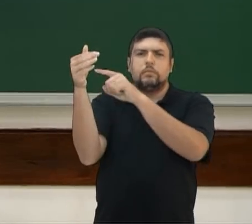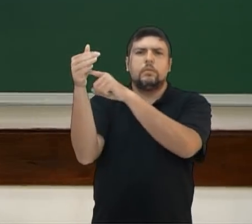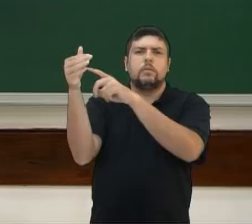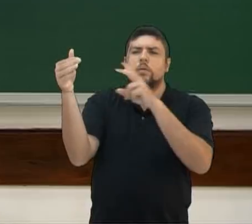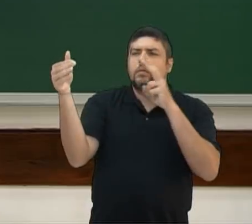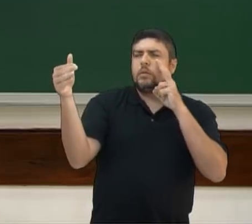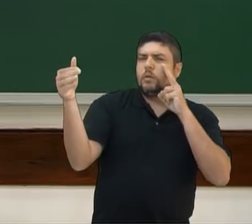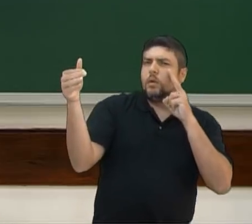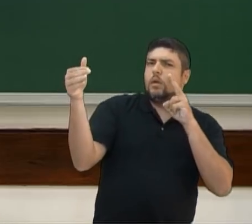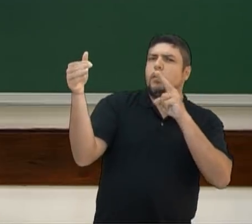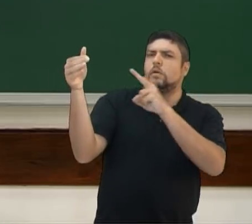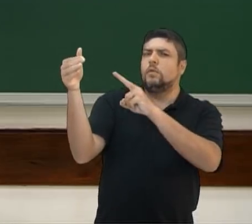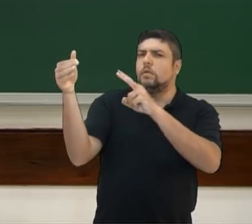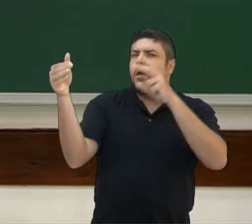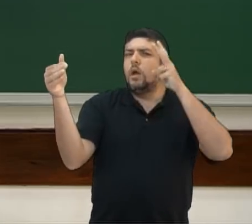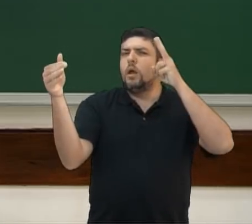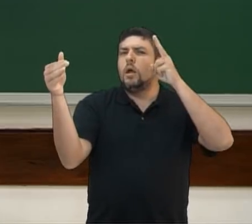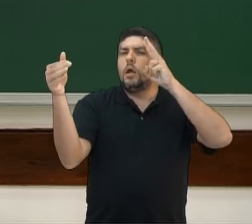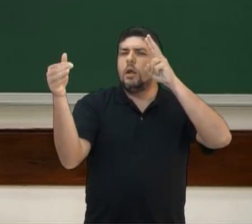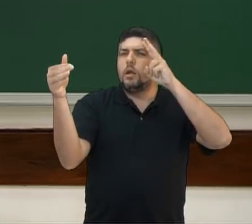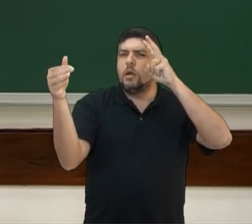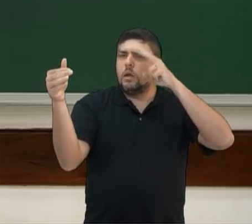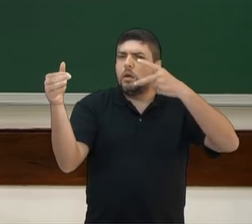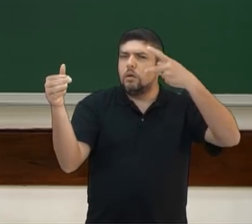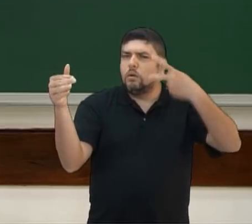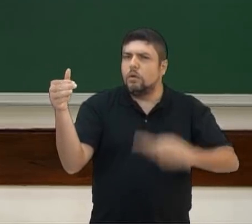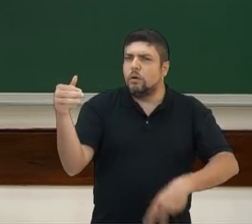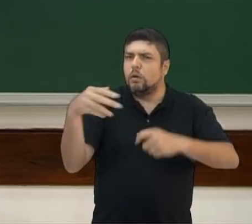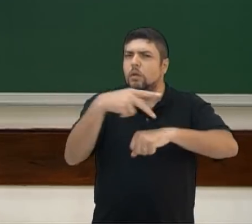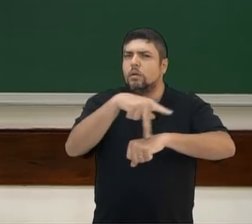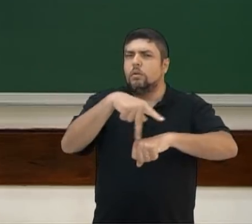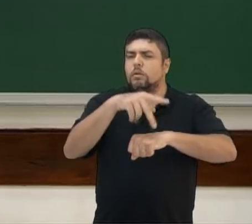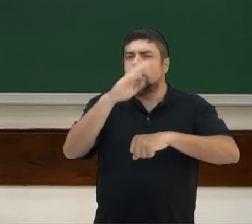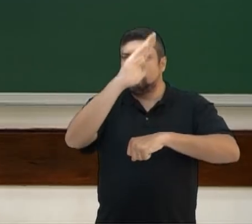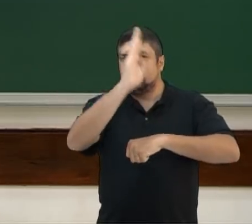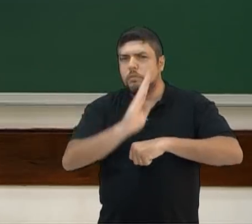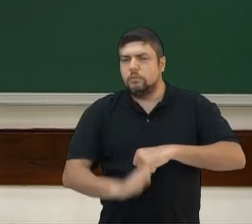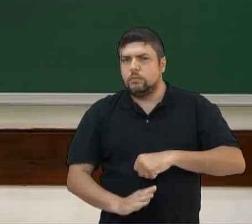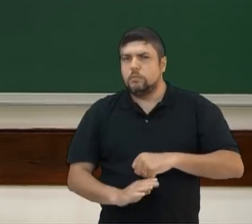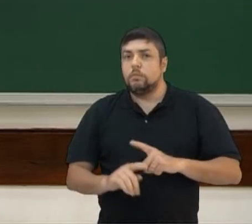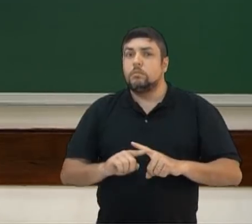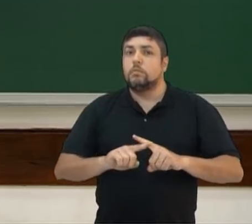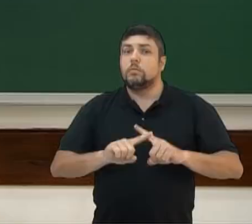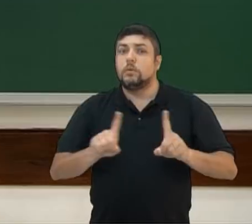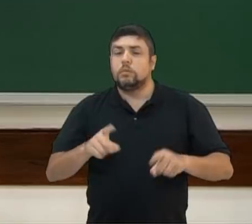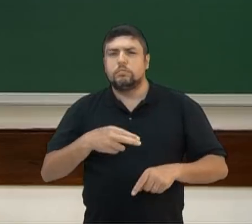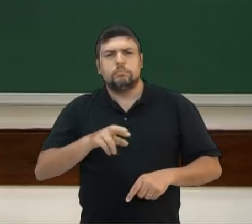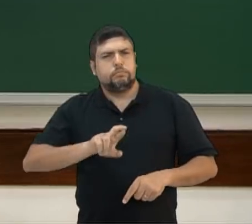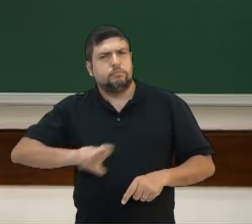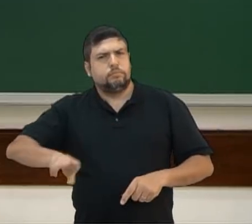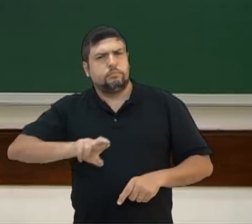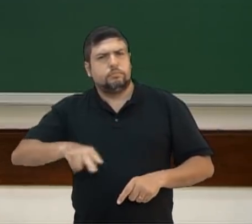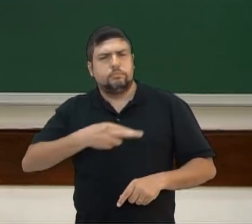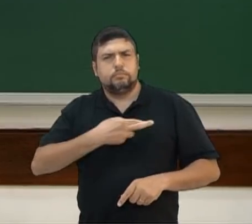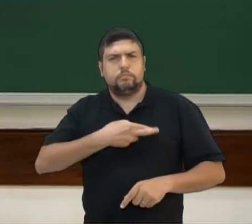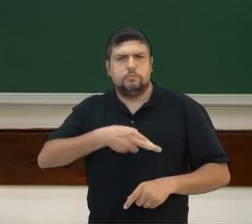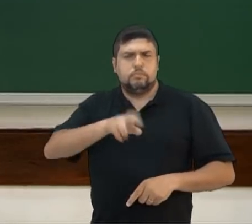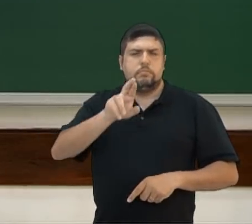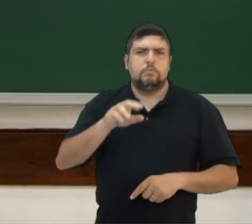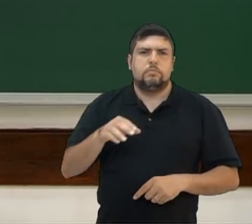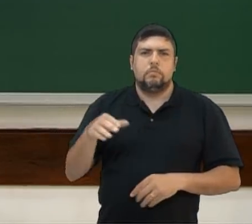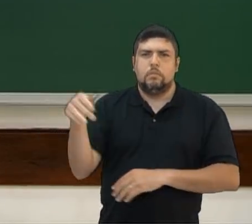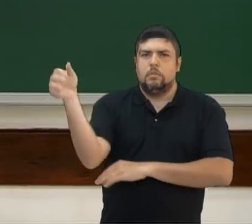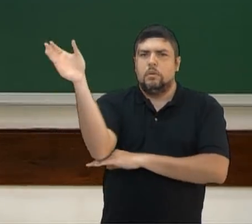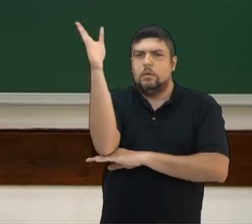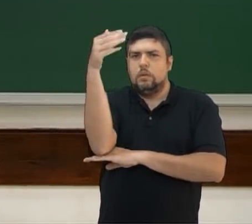lembra, então, da nossa nação. E quase todos os brasileiros devem conhecer a simbologia, o que significa o verde das